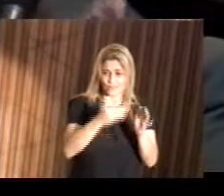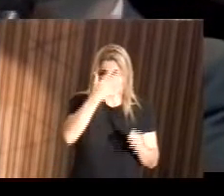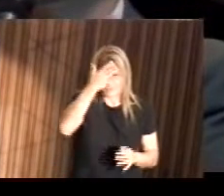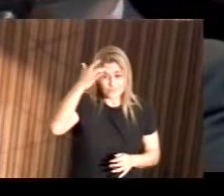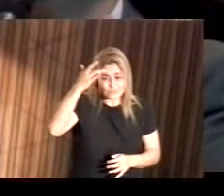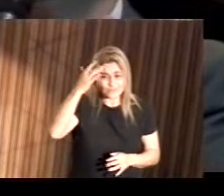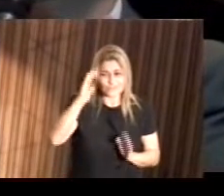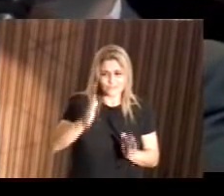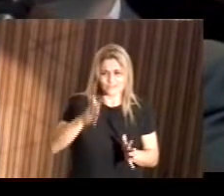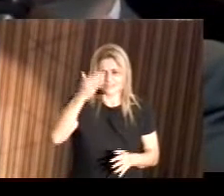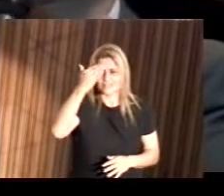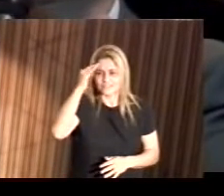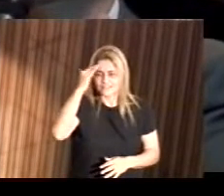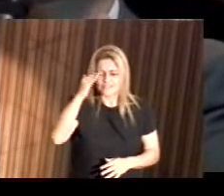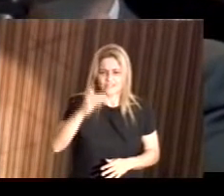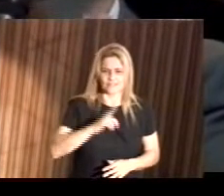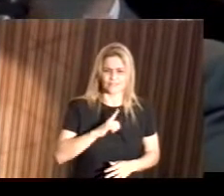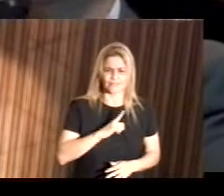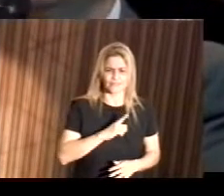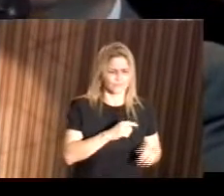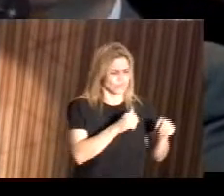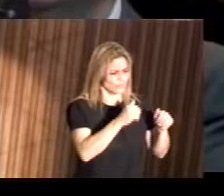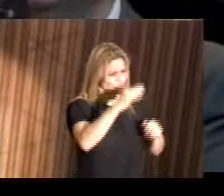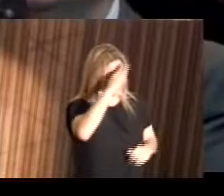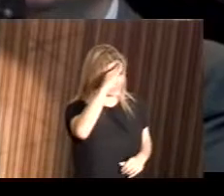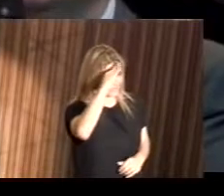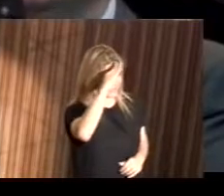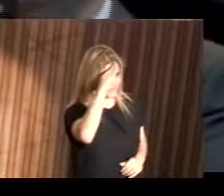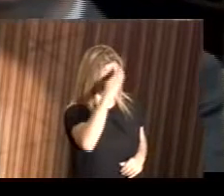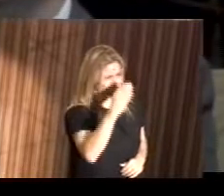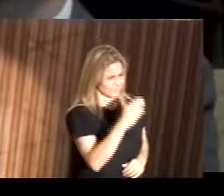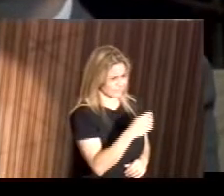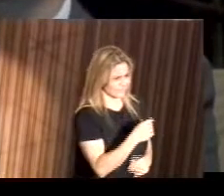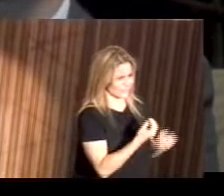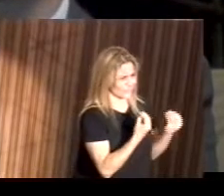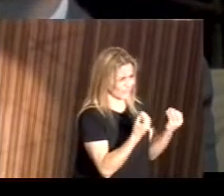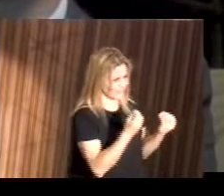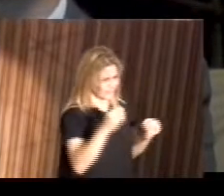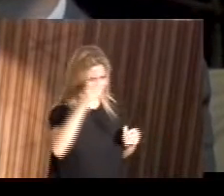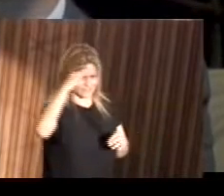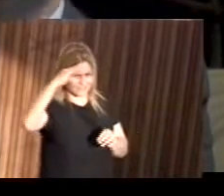318 empregados não pode, com uma